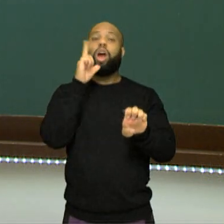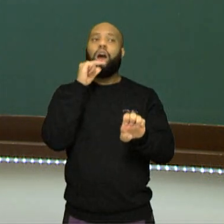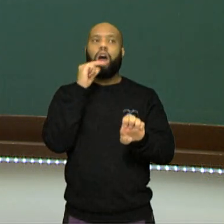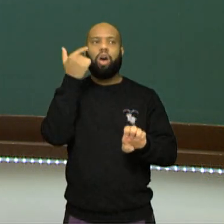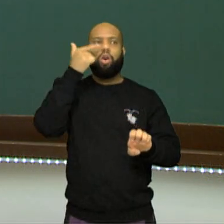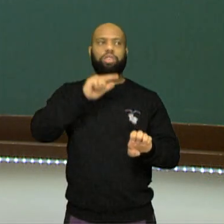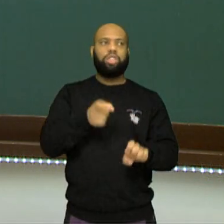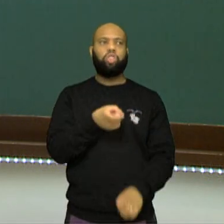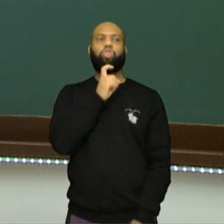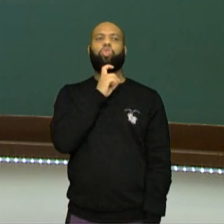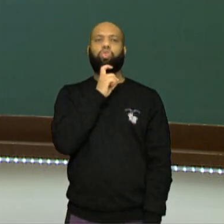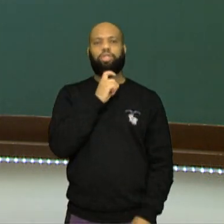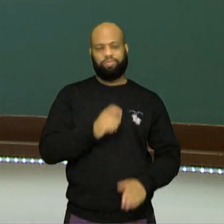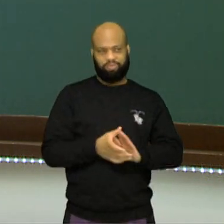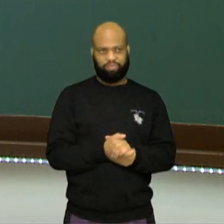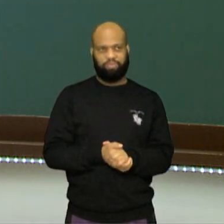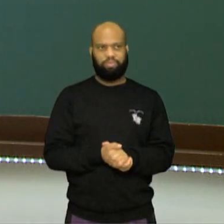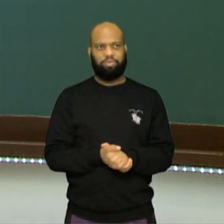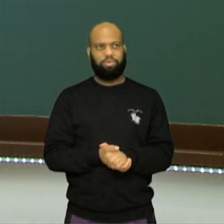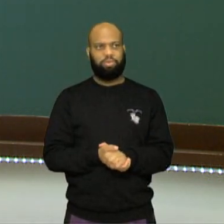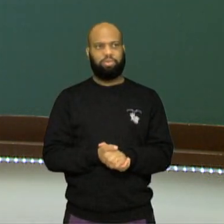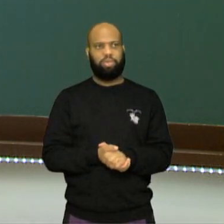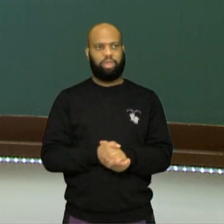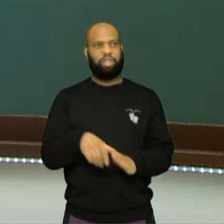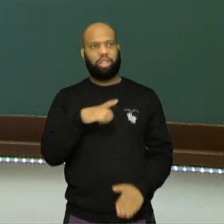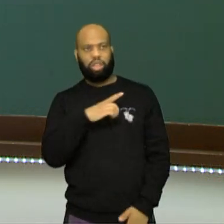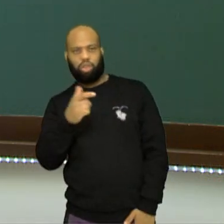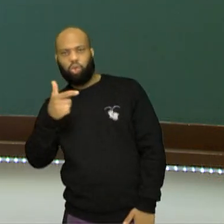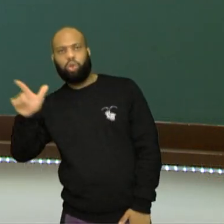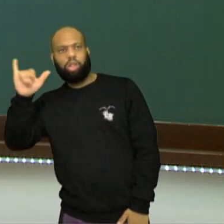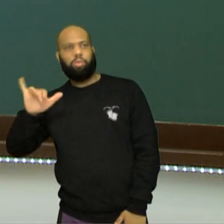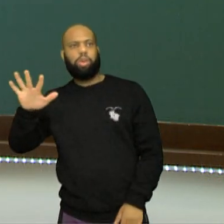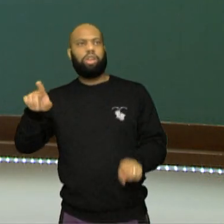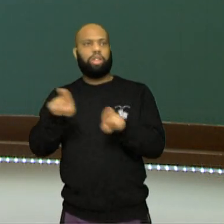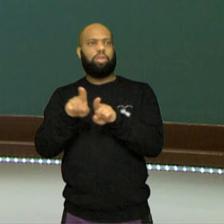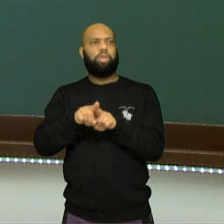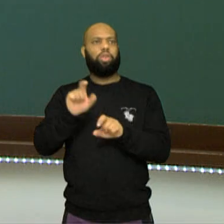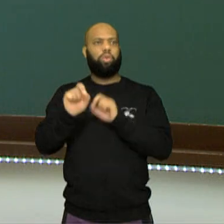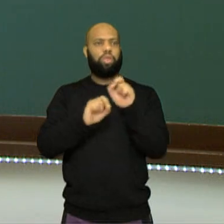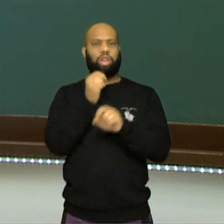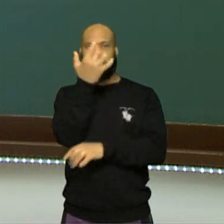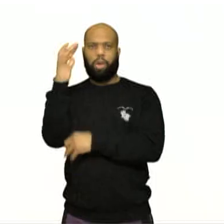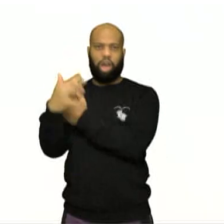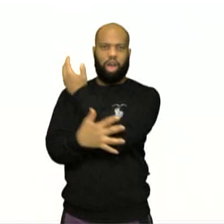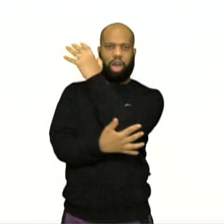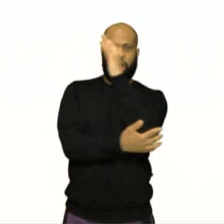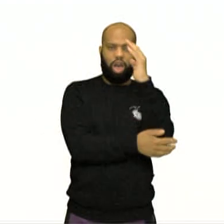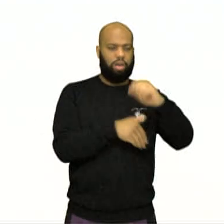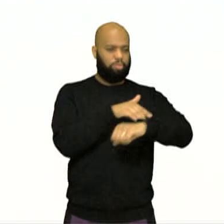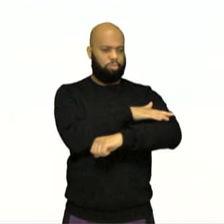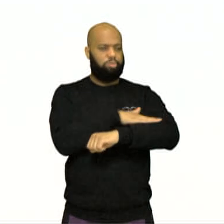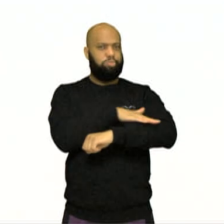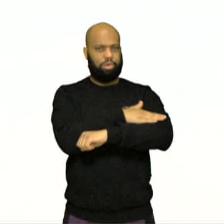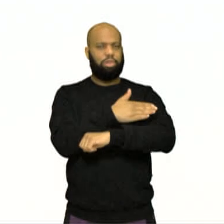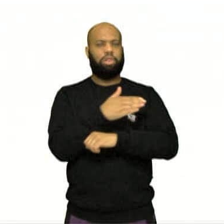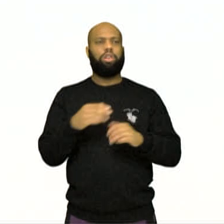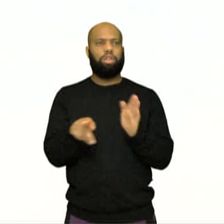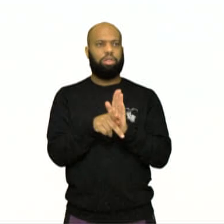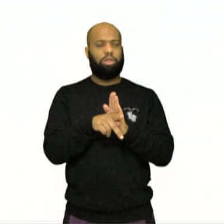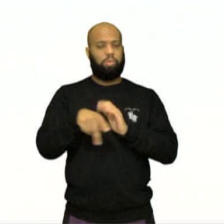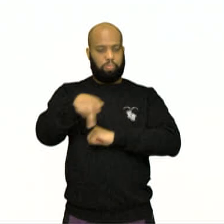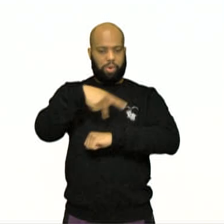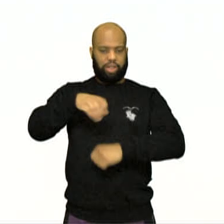poder congelar. E aqui, uma outra imagem de um parque nacional do país, tá? Então, aqui estão as